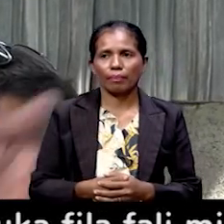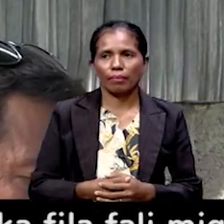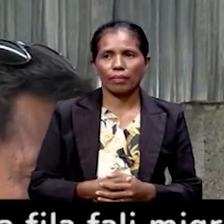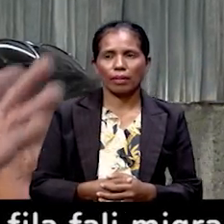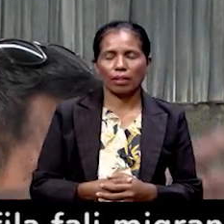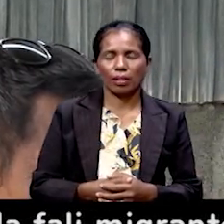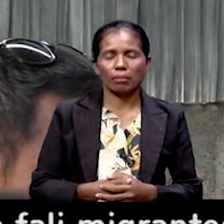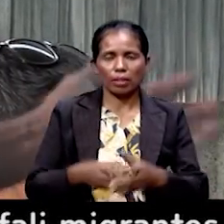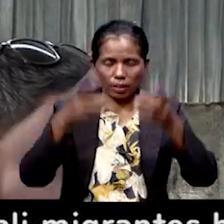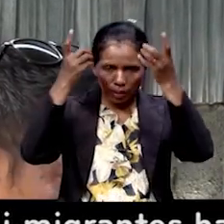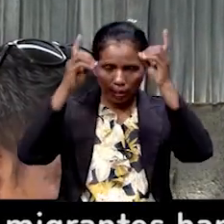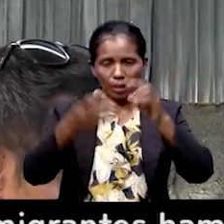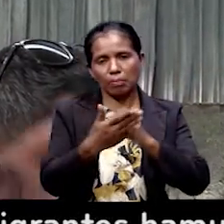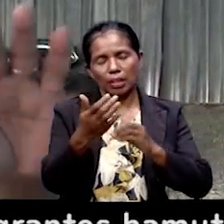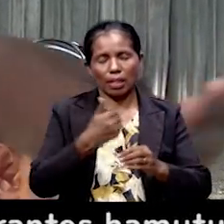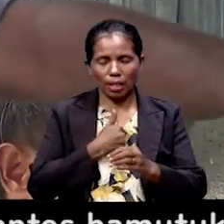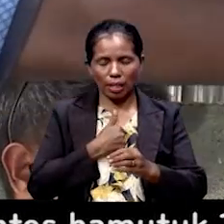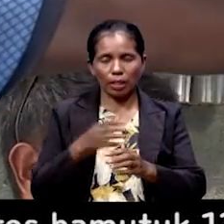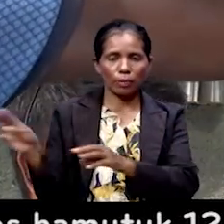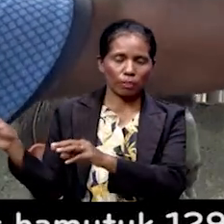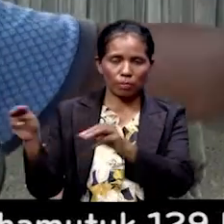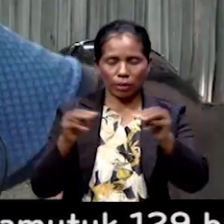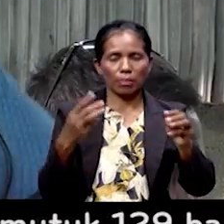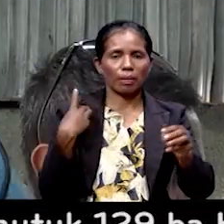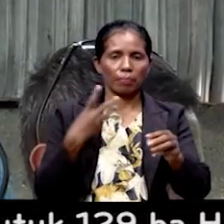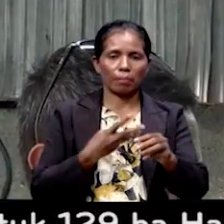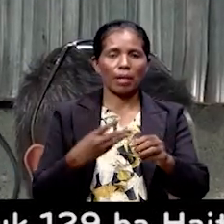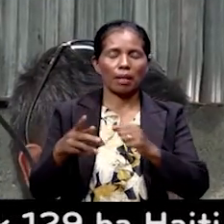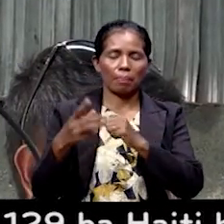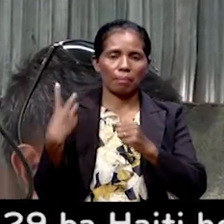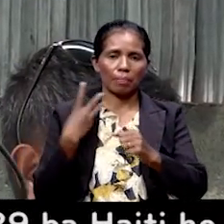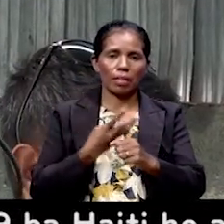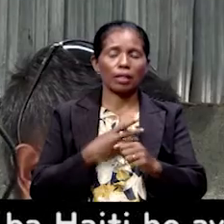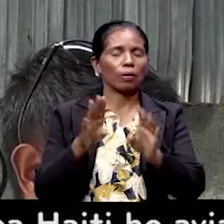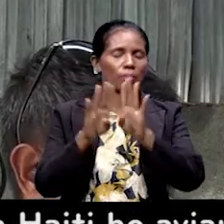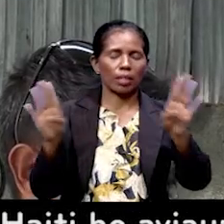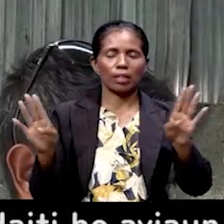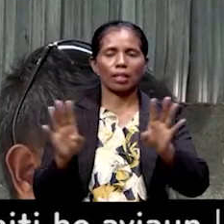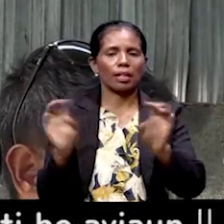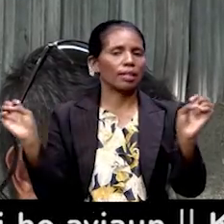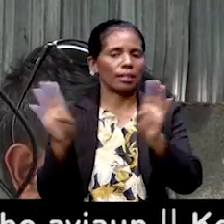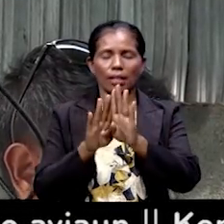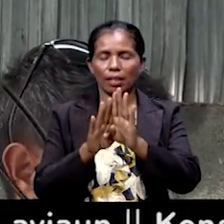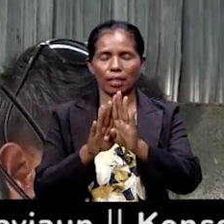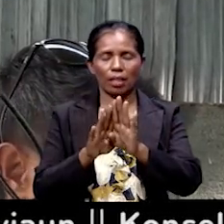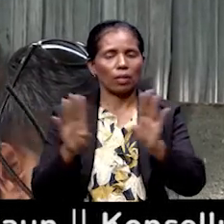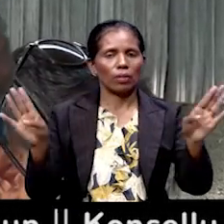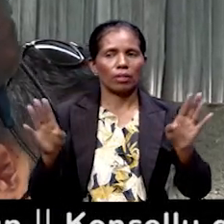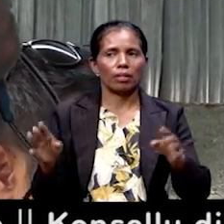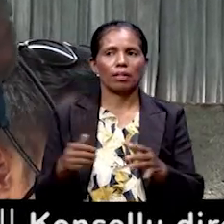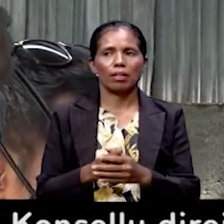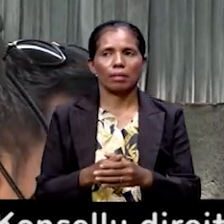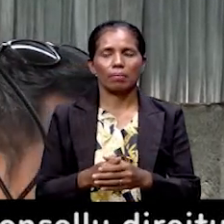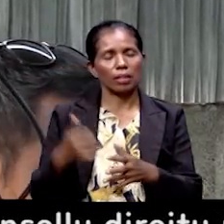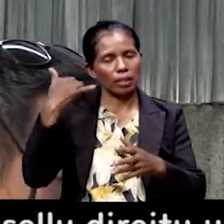mai ho Fretilling ami kontento oda matan Fretilling la taka lor inda nen kala lor hane samos coordenador postu kata nene telefon ini nunca